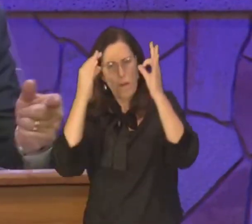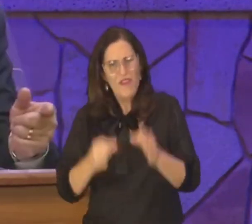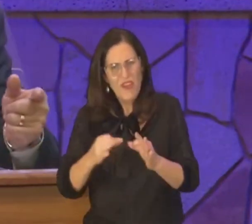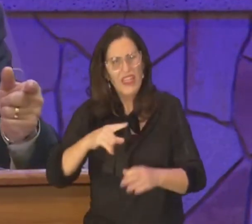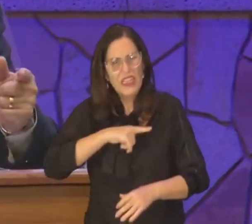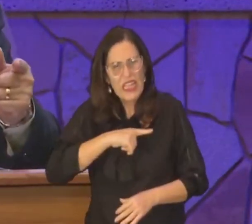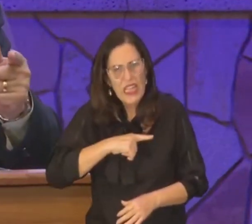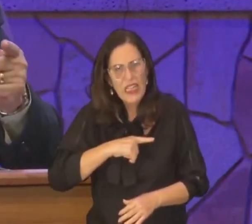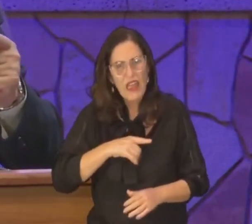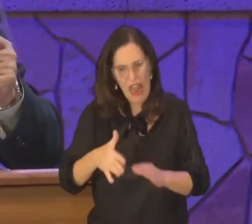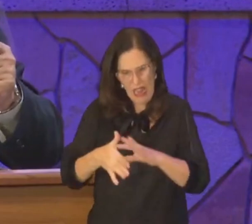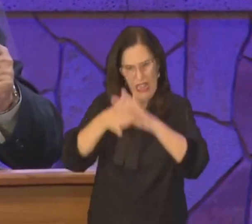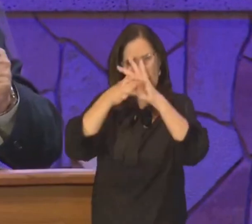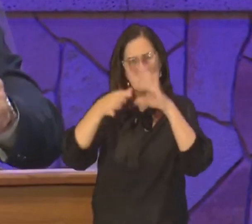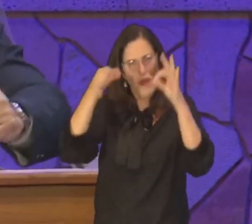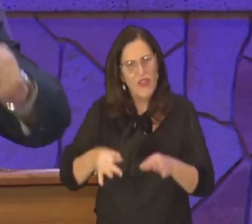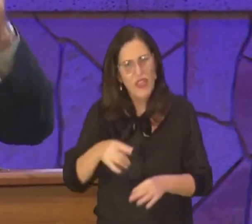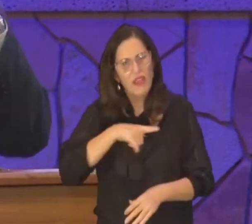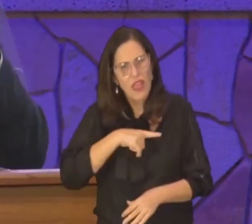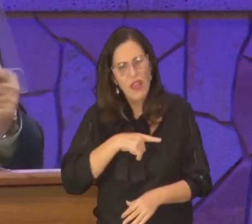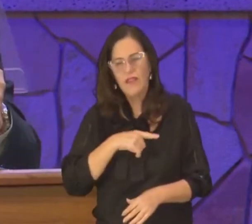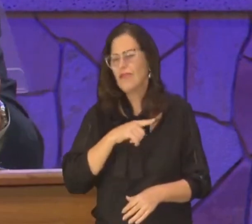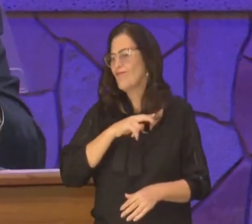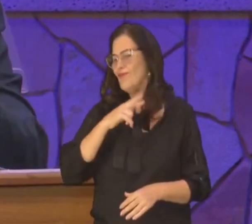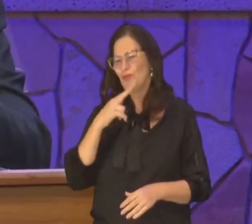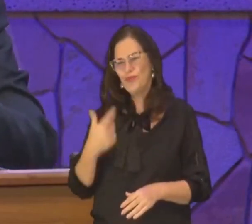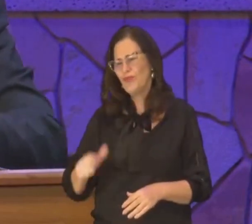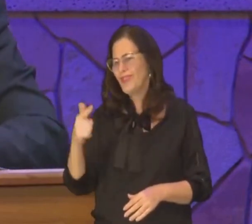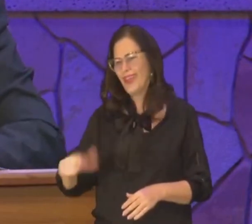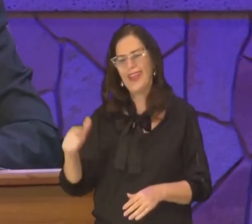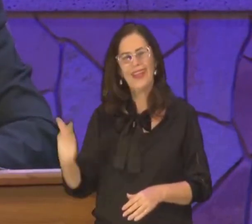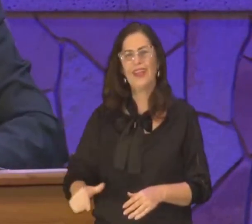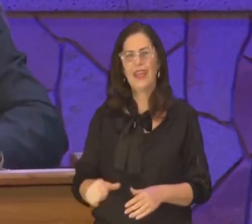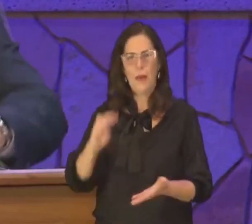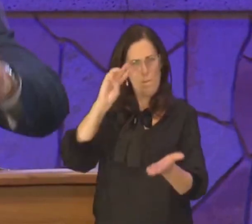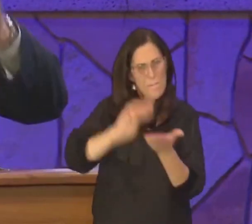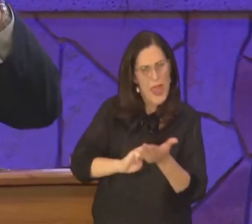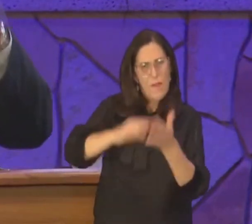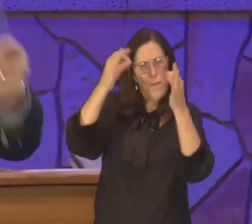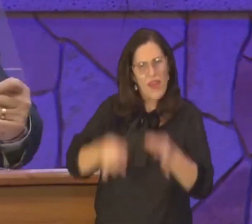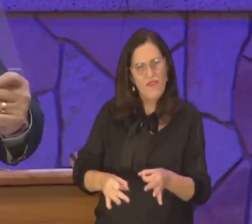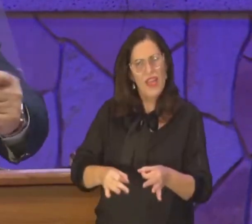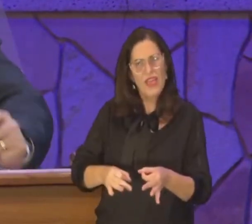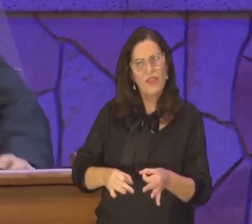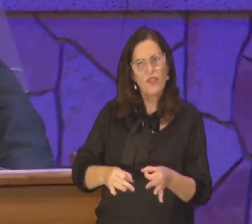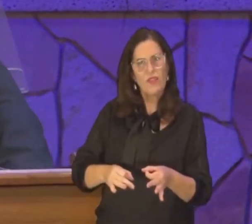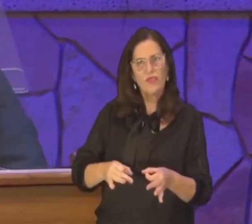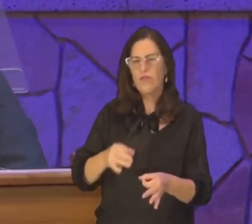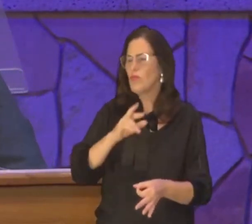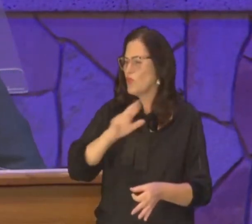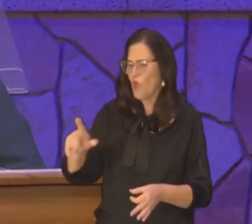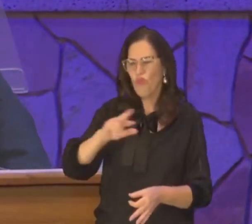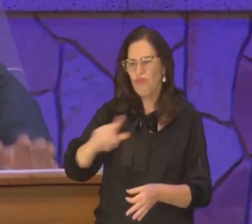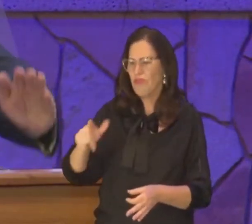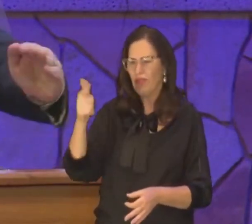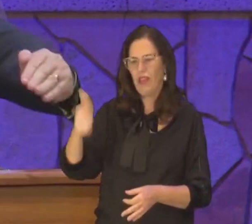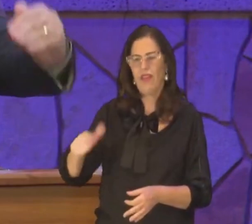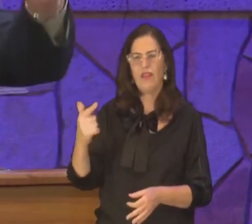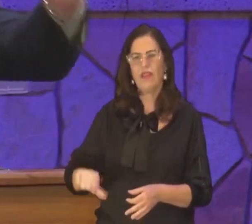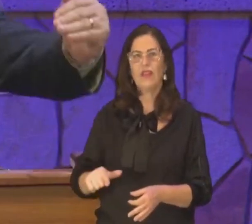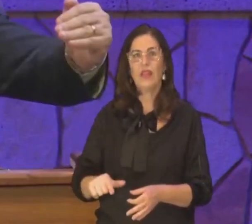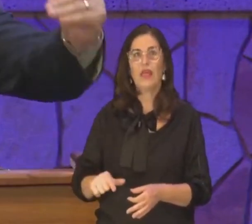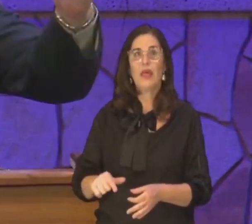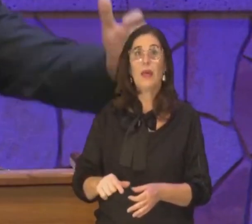Não há liderança perfeita. Não há membros perfeitos. Não há membresia perfeita. Porque